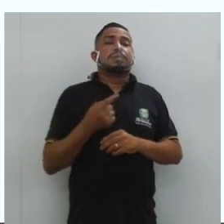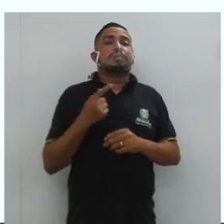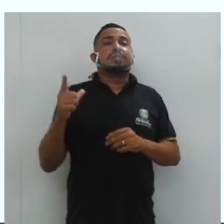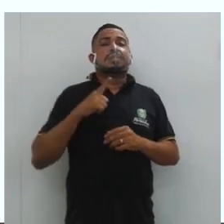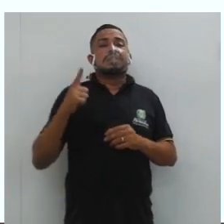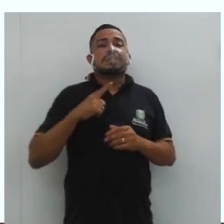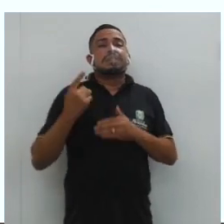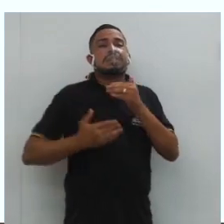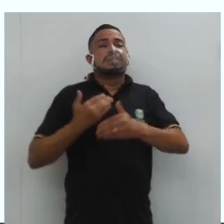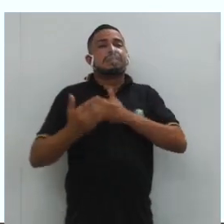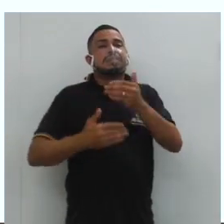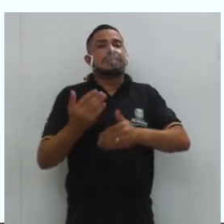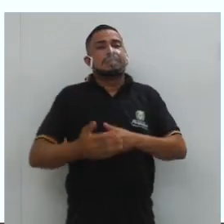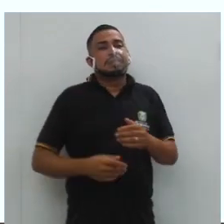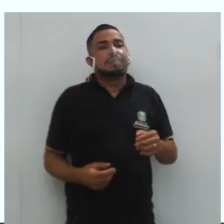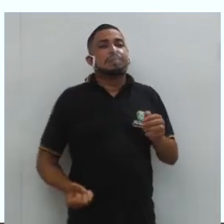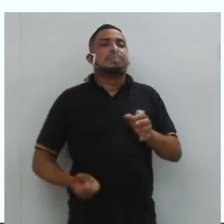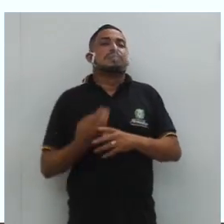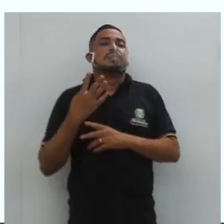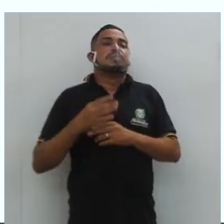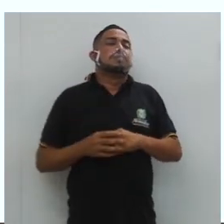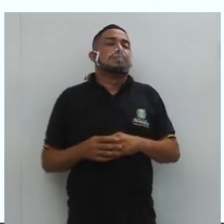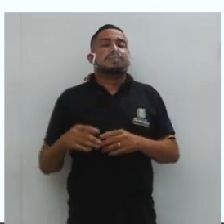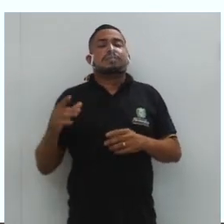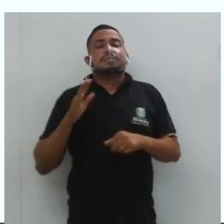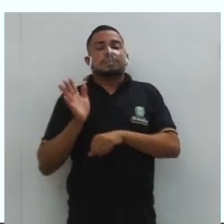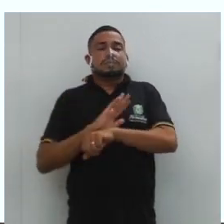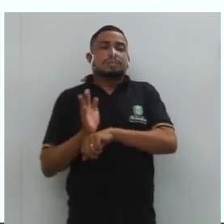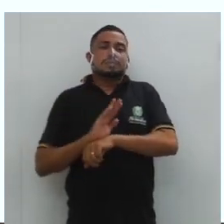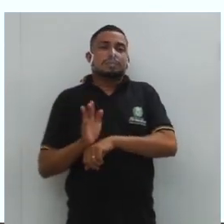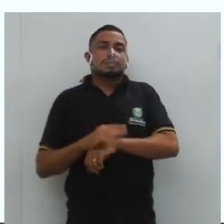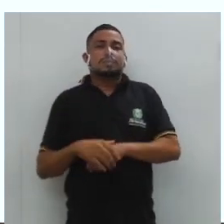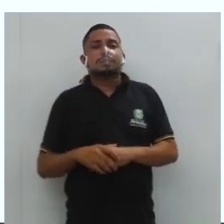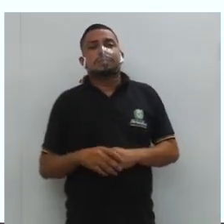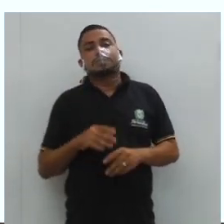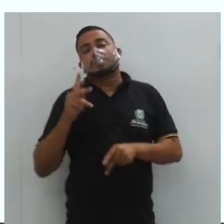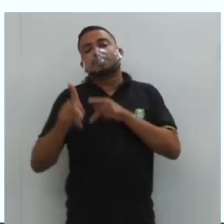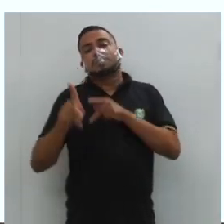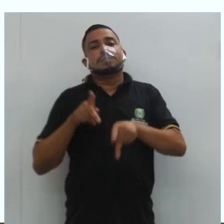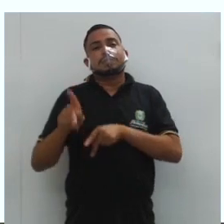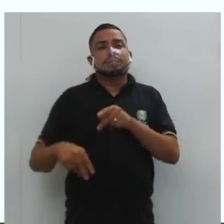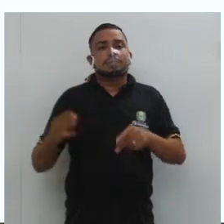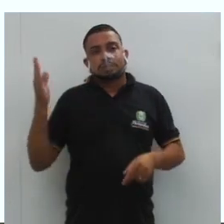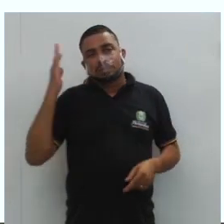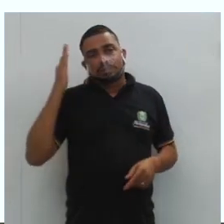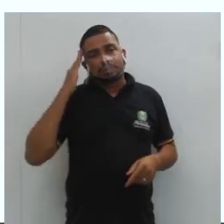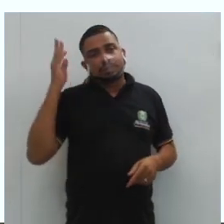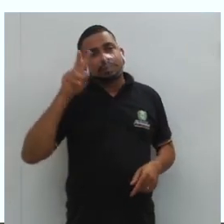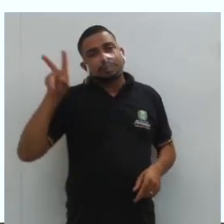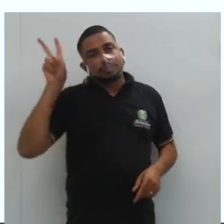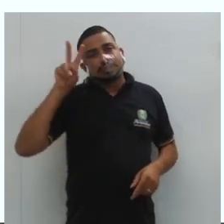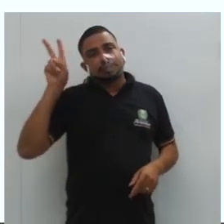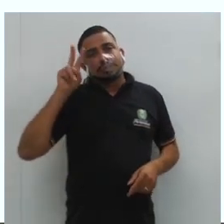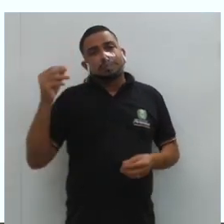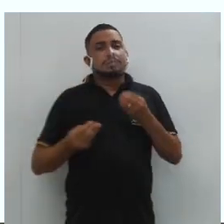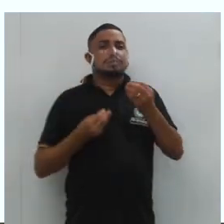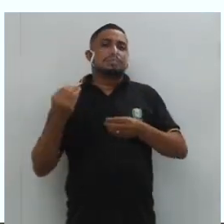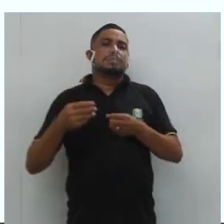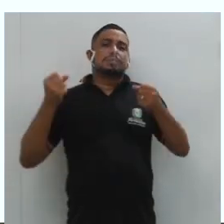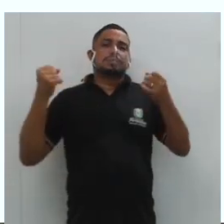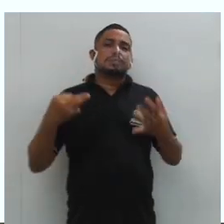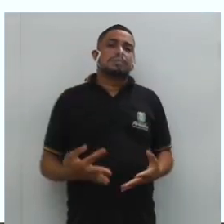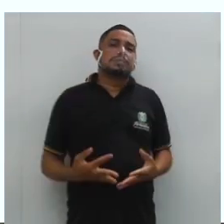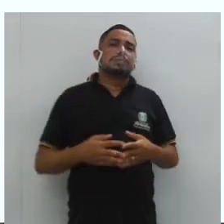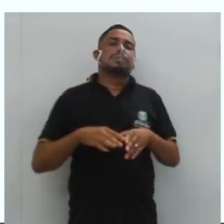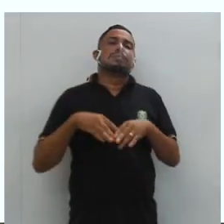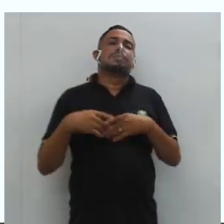isso, justamente para dar essa sequência lógica, né, para montar o filme e para o público entender a história